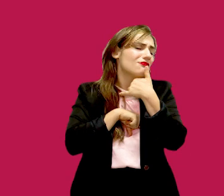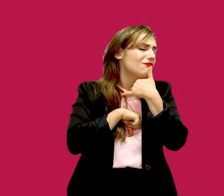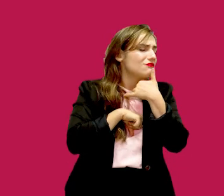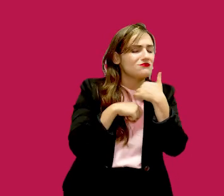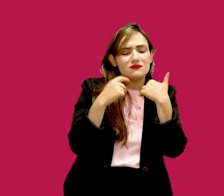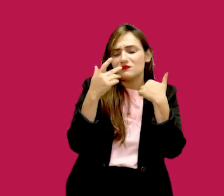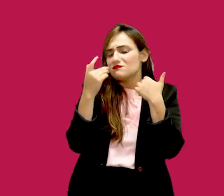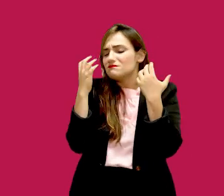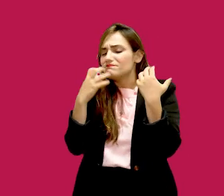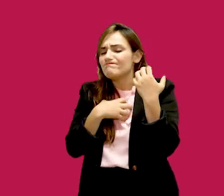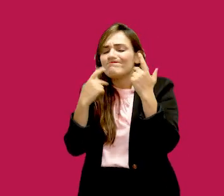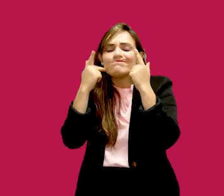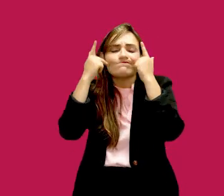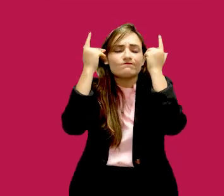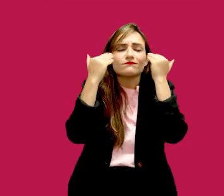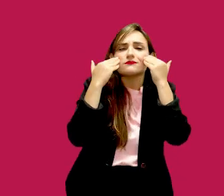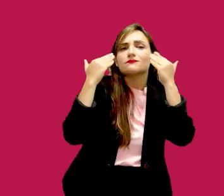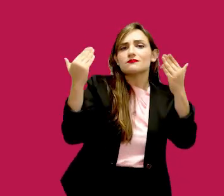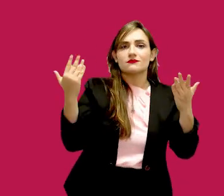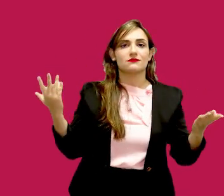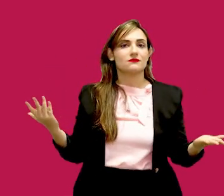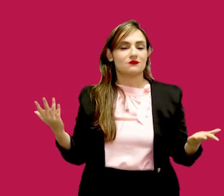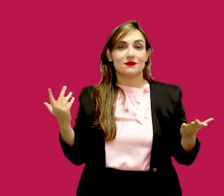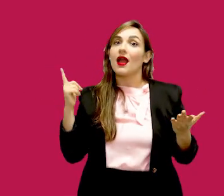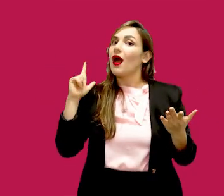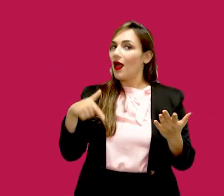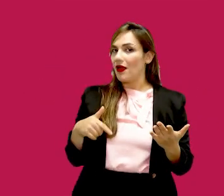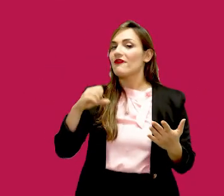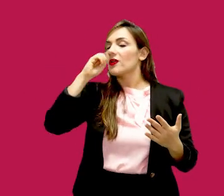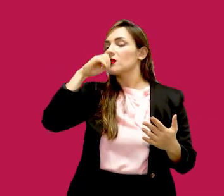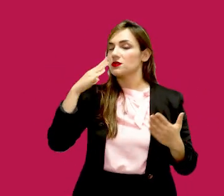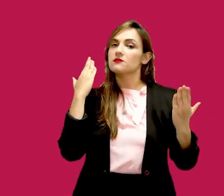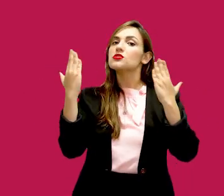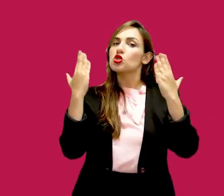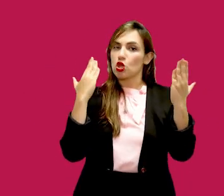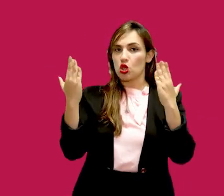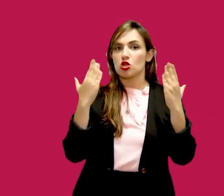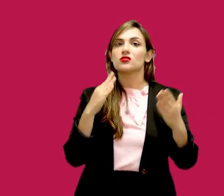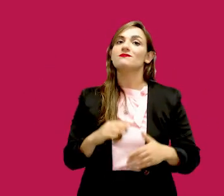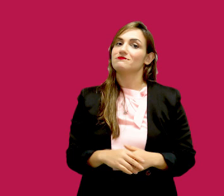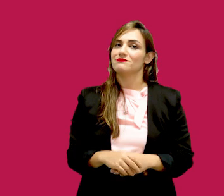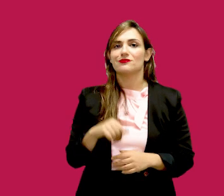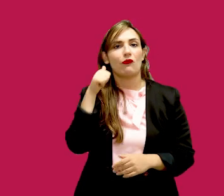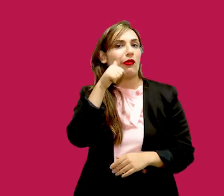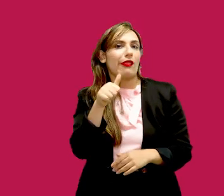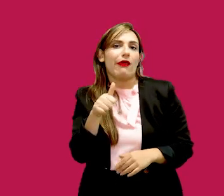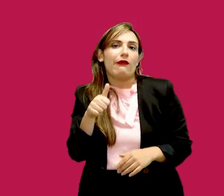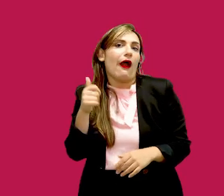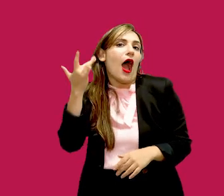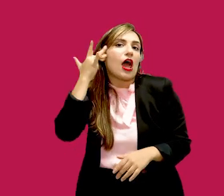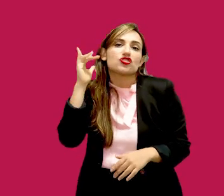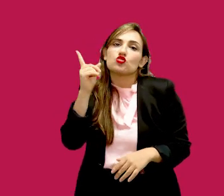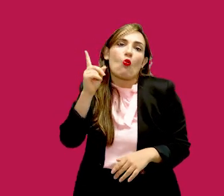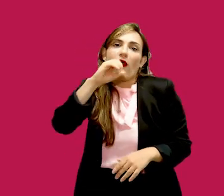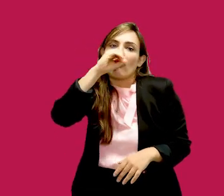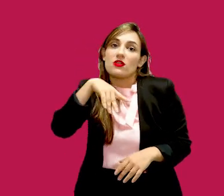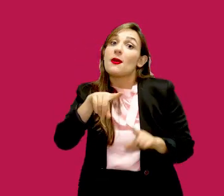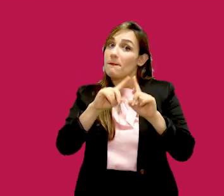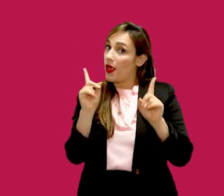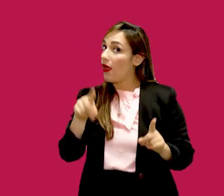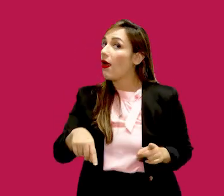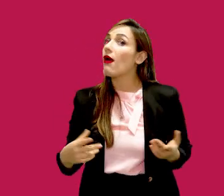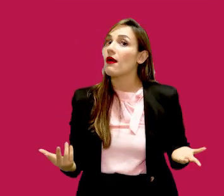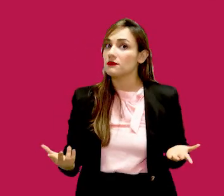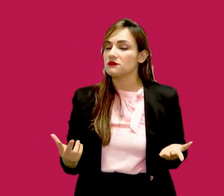e é uma violência que é de difícil percepção pela própria mulher. Como esse relacionamento abusivo ele existe, ele